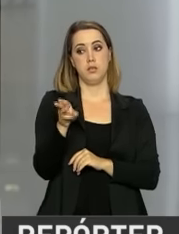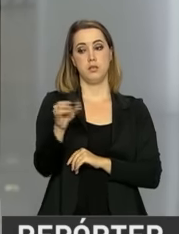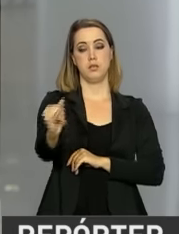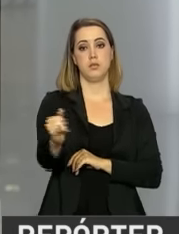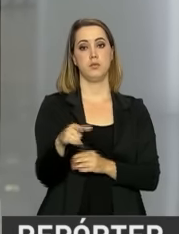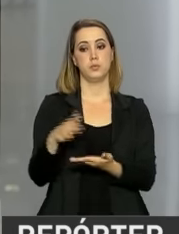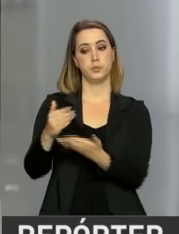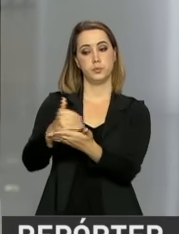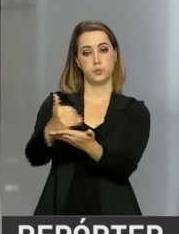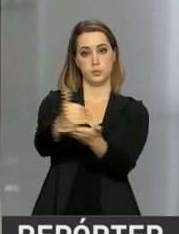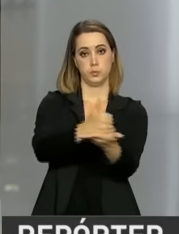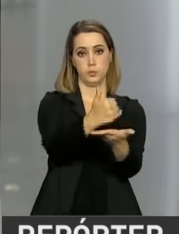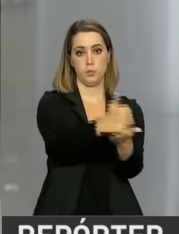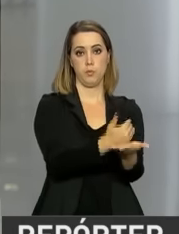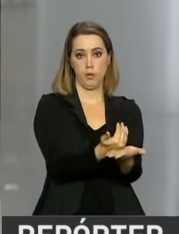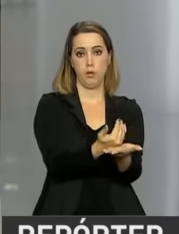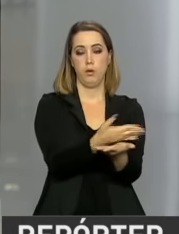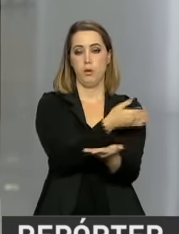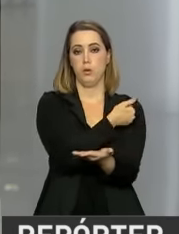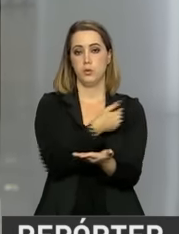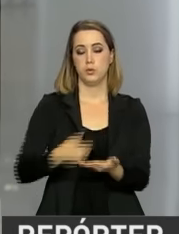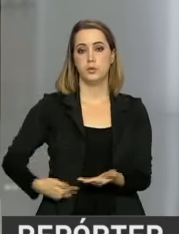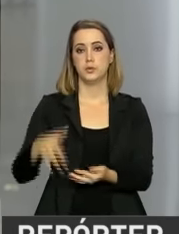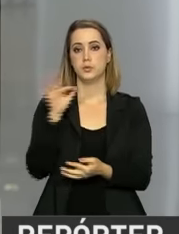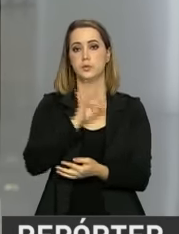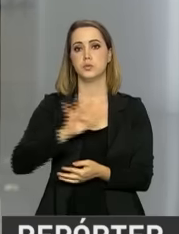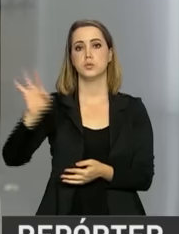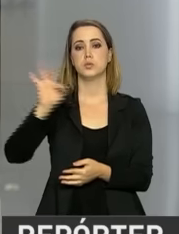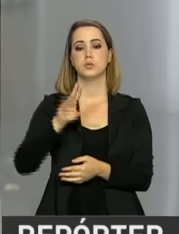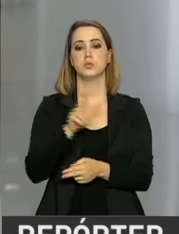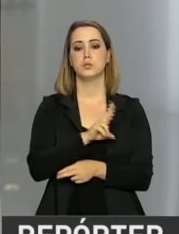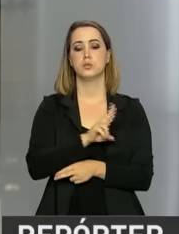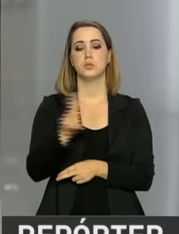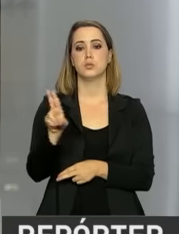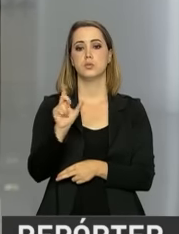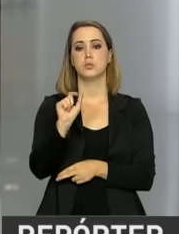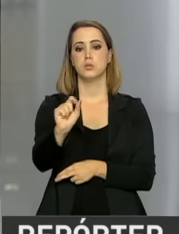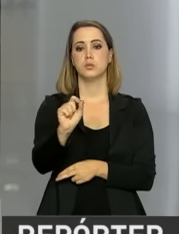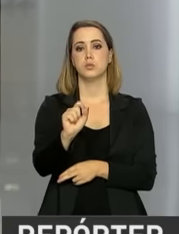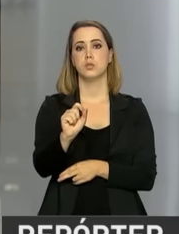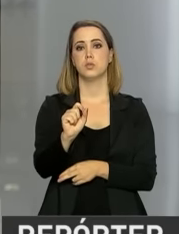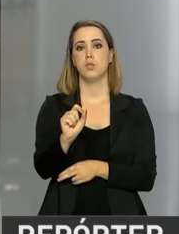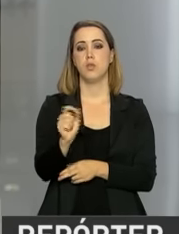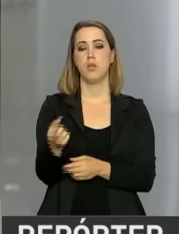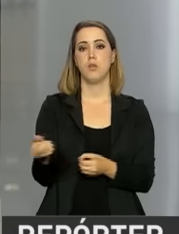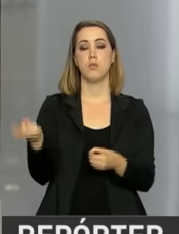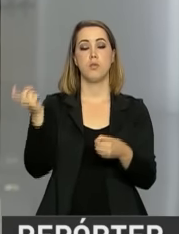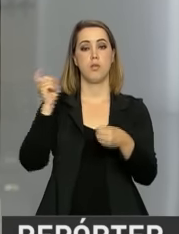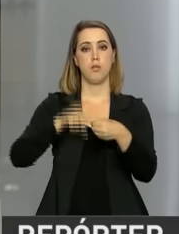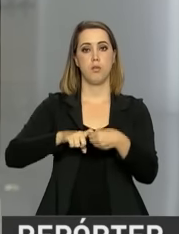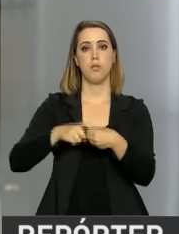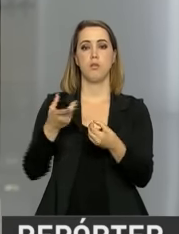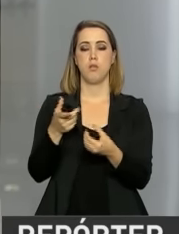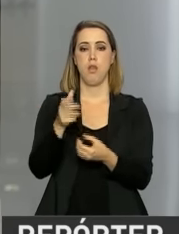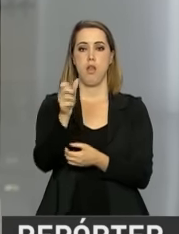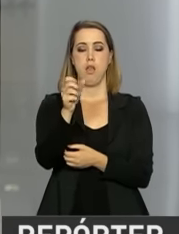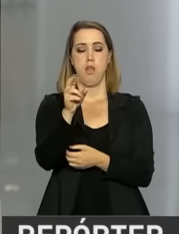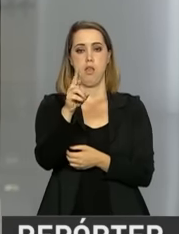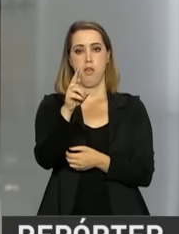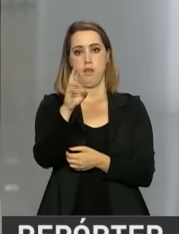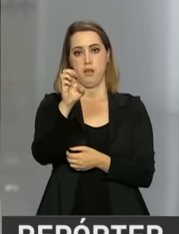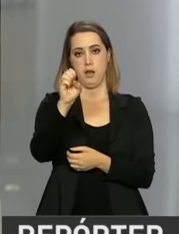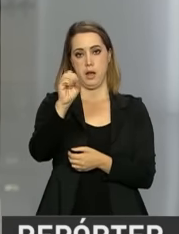arrecadação com a do governo federal por meio da chamada Eh chamada repatriação que são ativos enviados